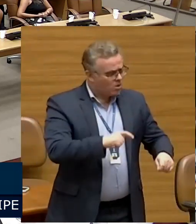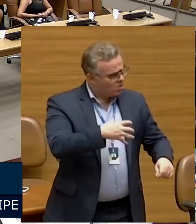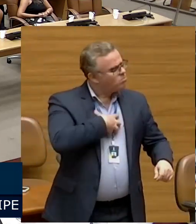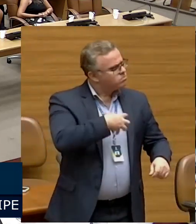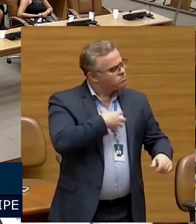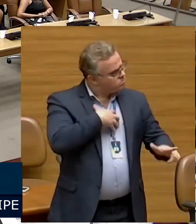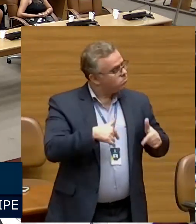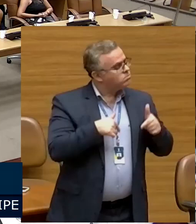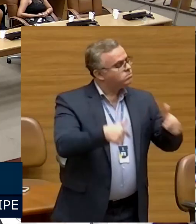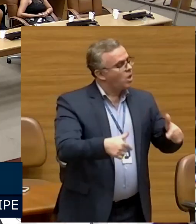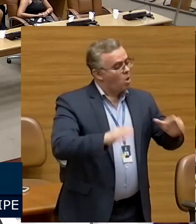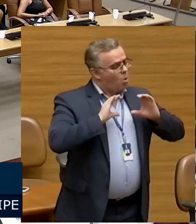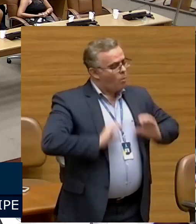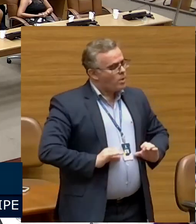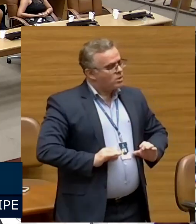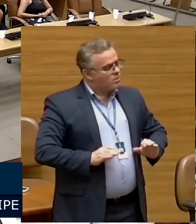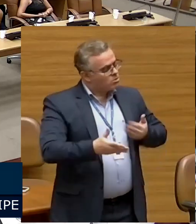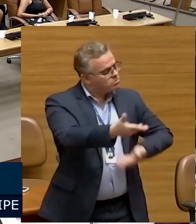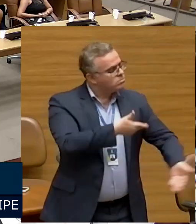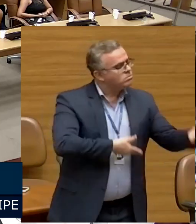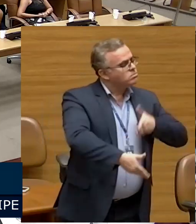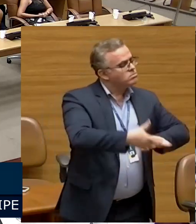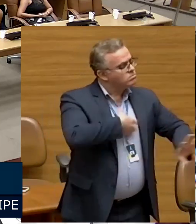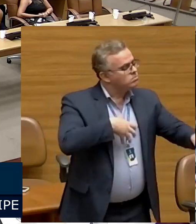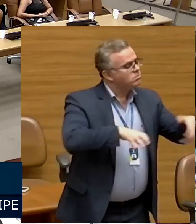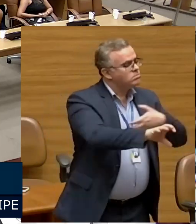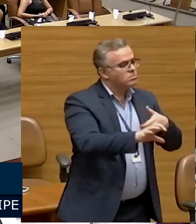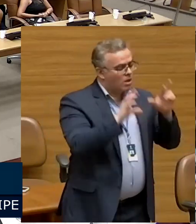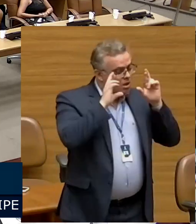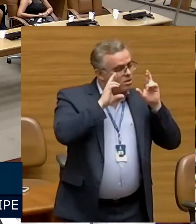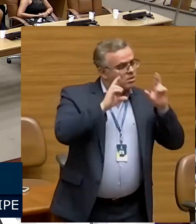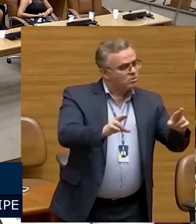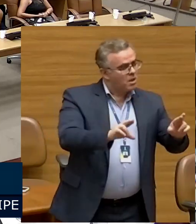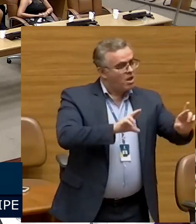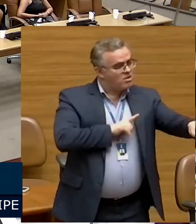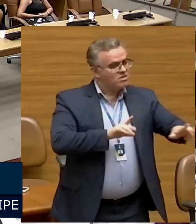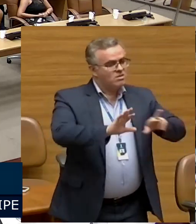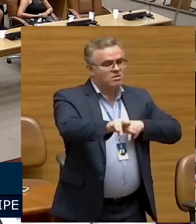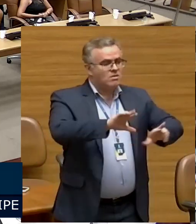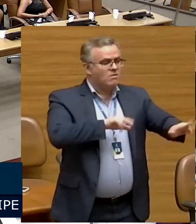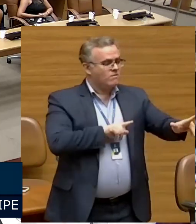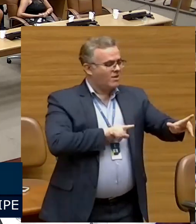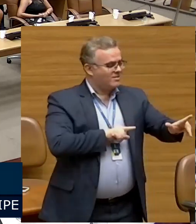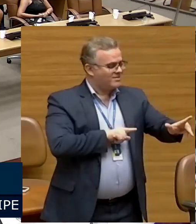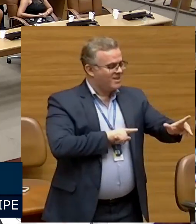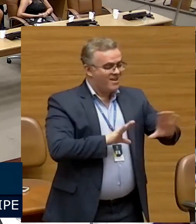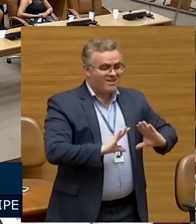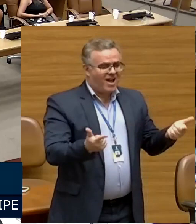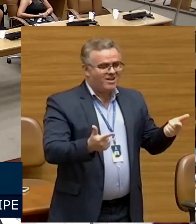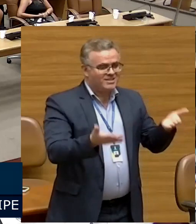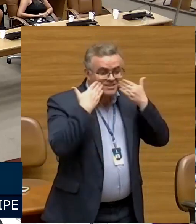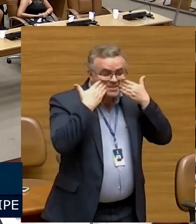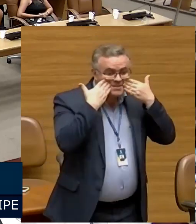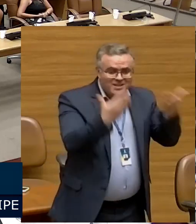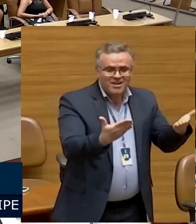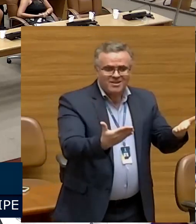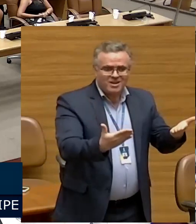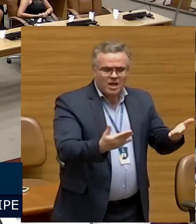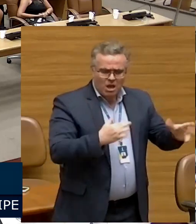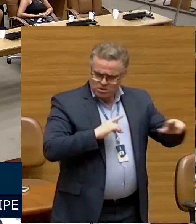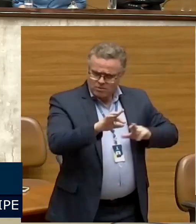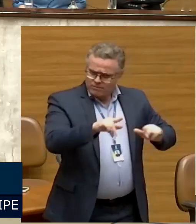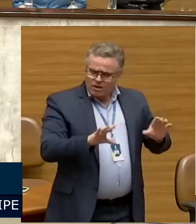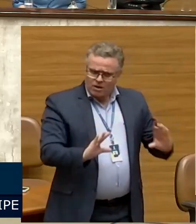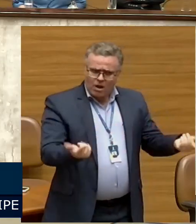conduta e de comportamento com o próximo. Respeito pela diferença, que está ao nosso entorno. Nós somos diferentes por